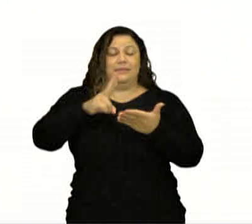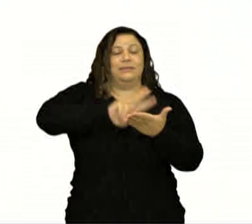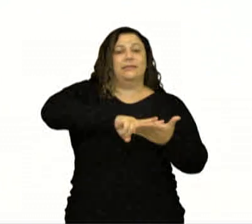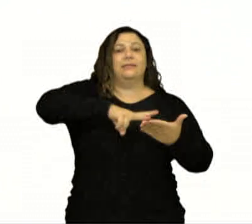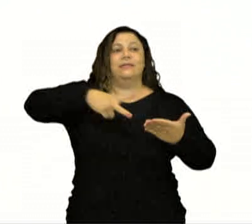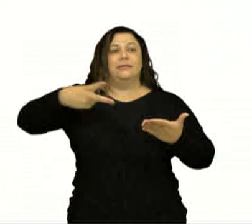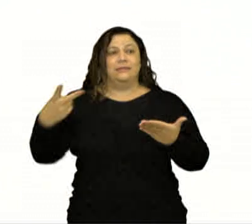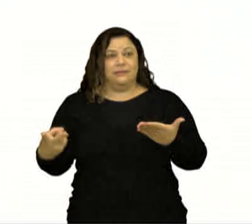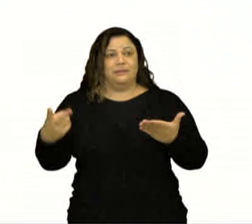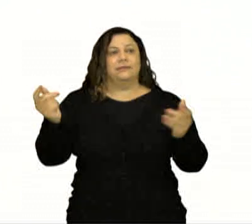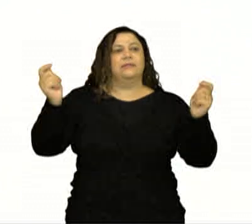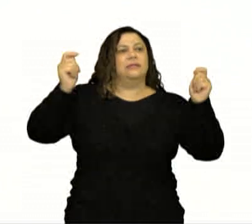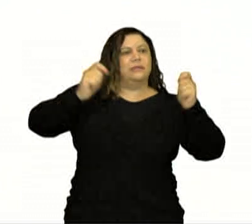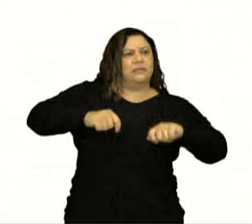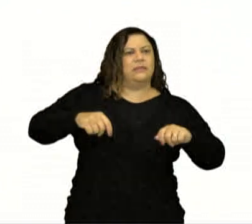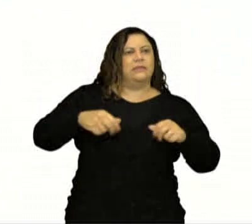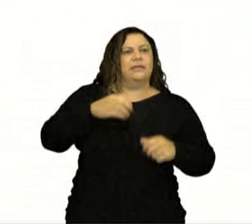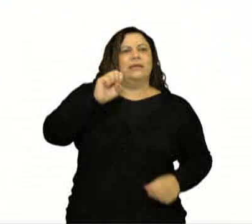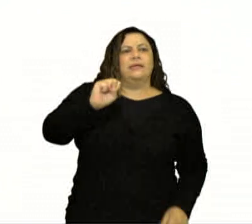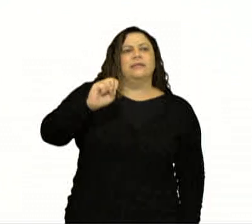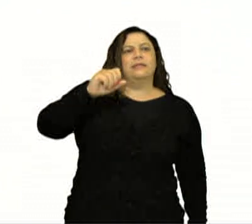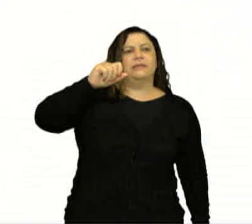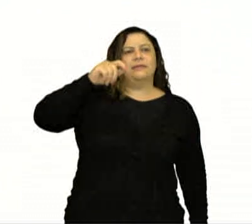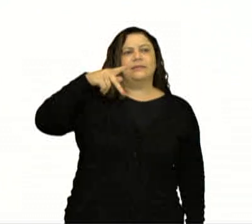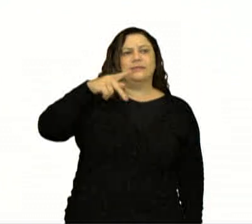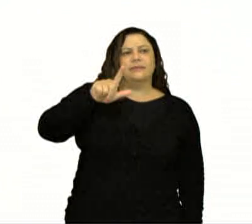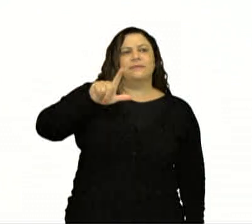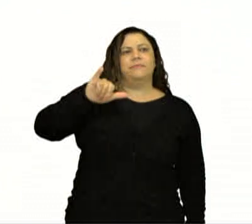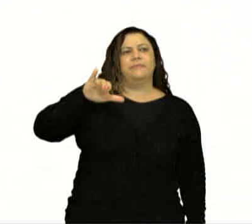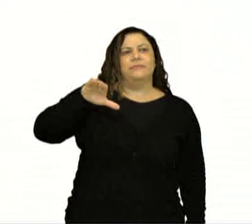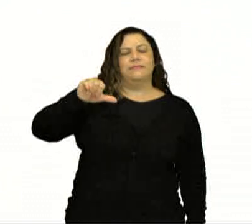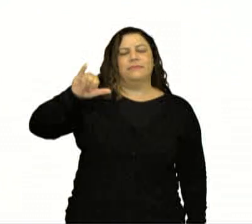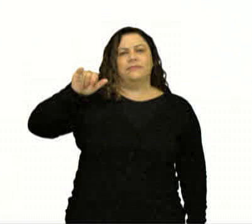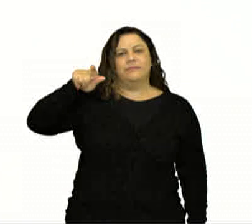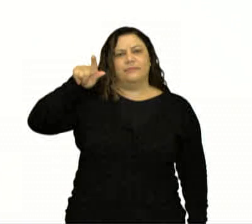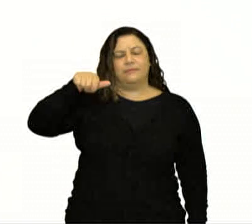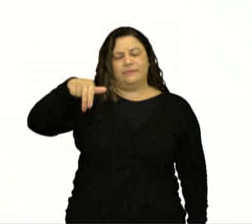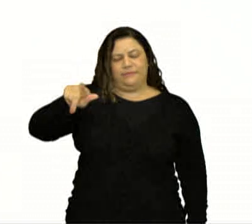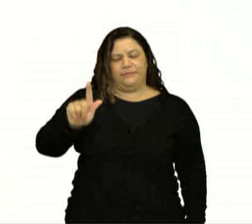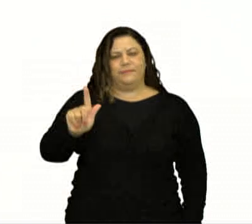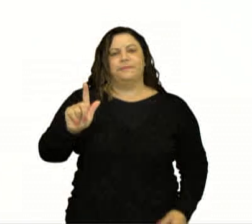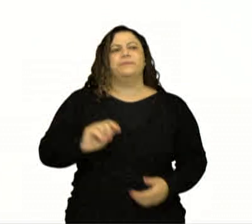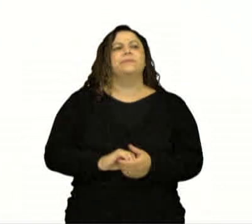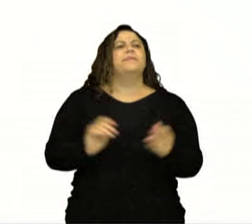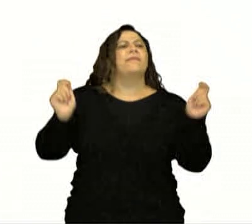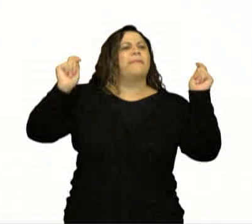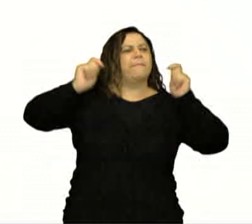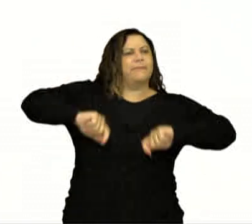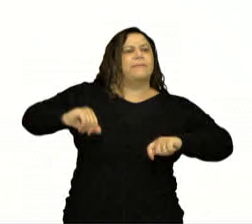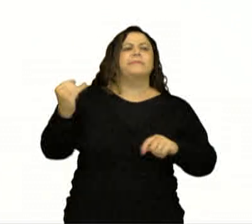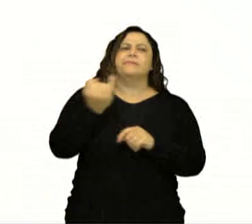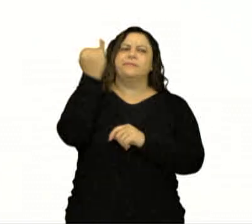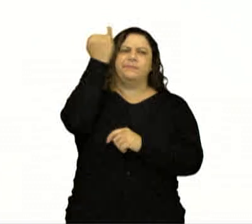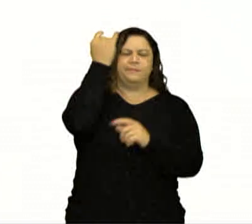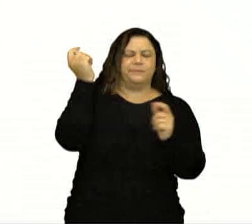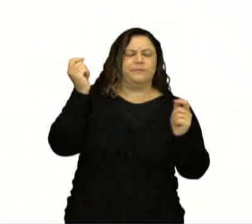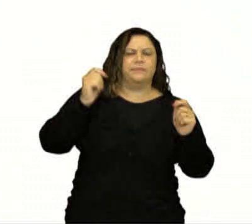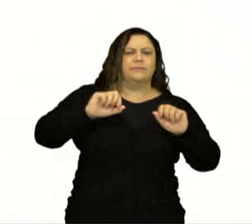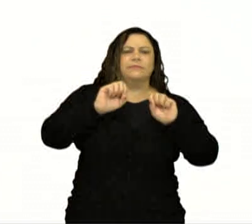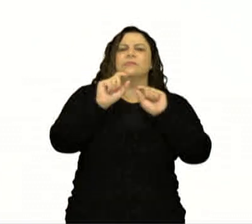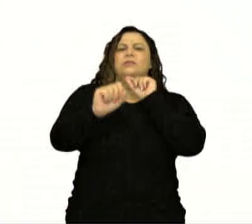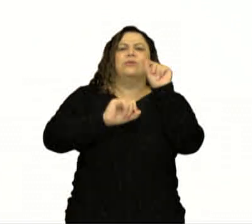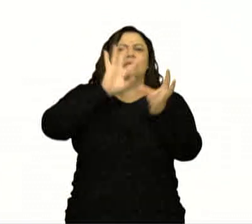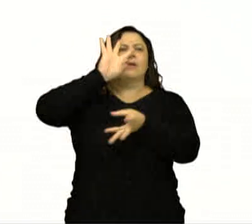somente splicing, é importante pois permite a síntese de proteínas distintas, a partir de um mesmo gene.